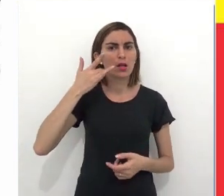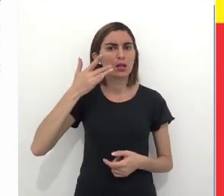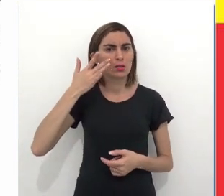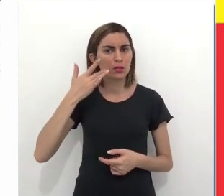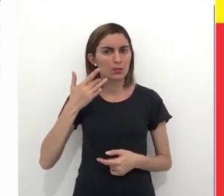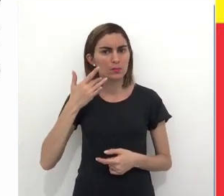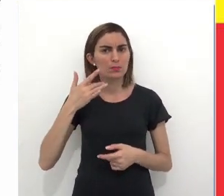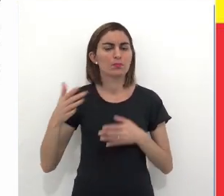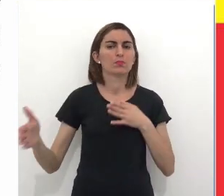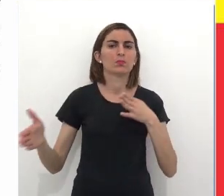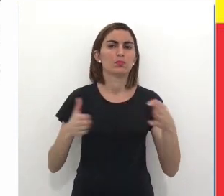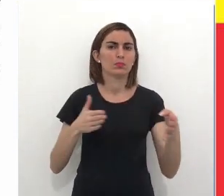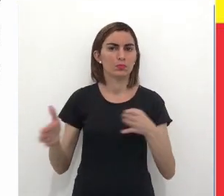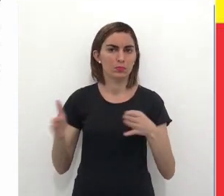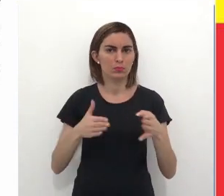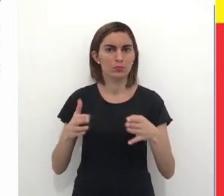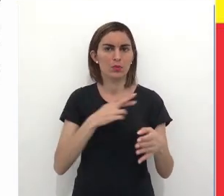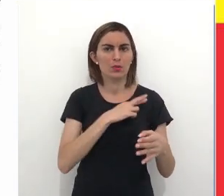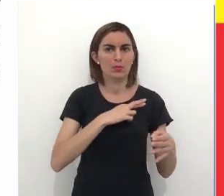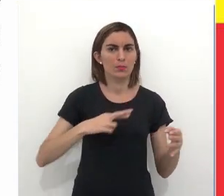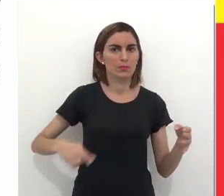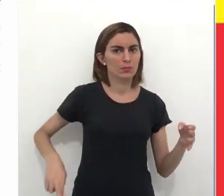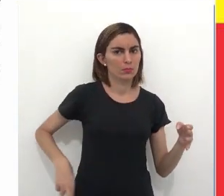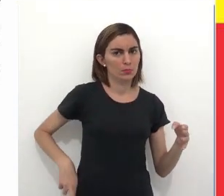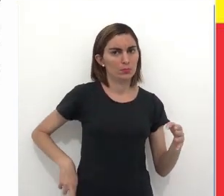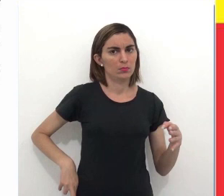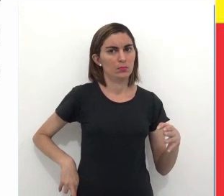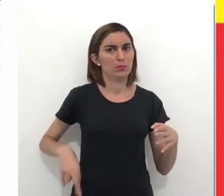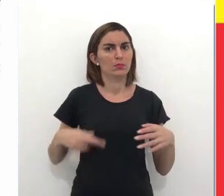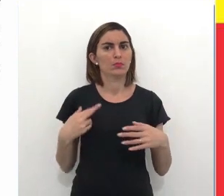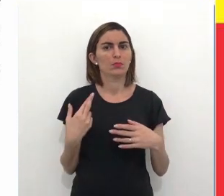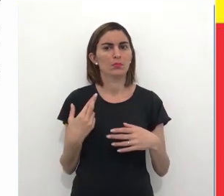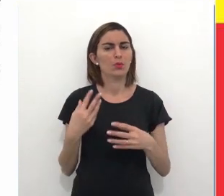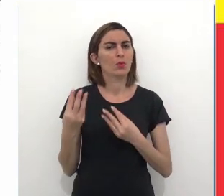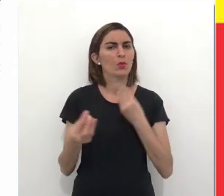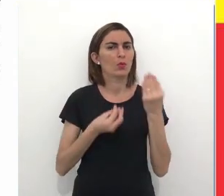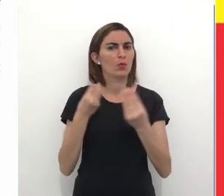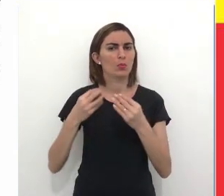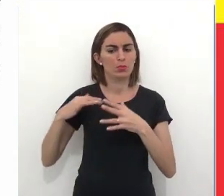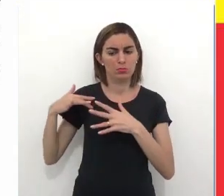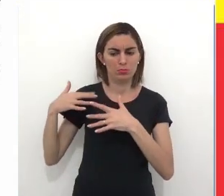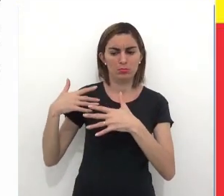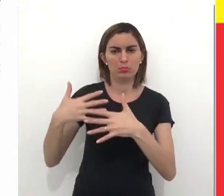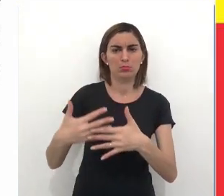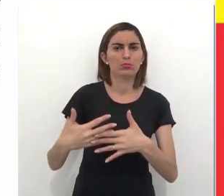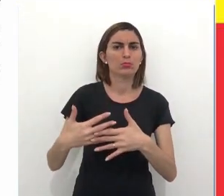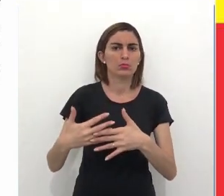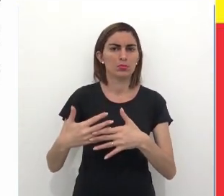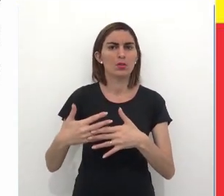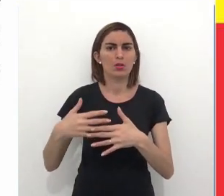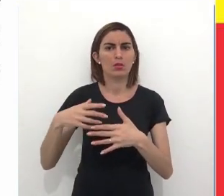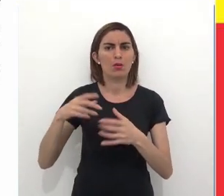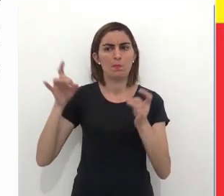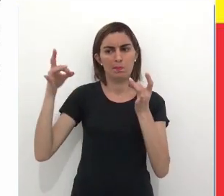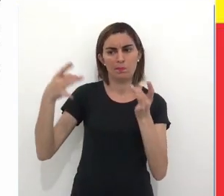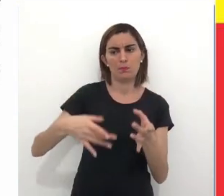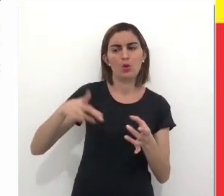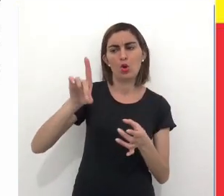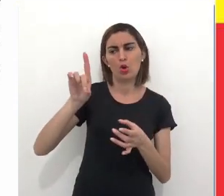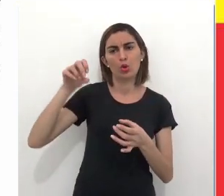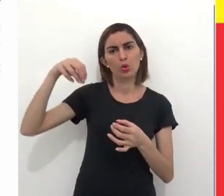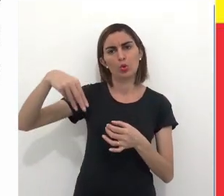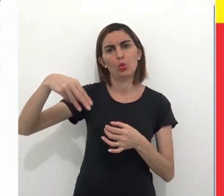do Ceará durante o período regencial, como decorrência da abdicação de Dom Pedro